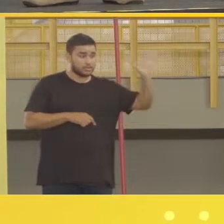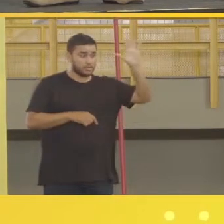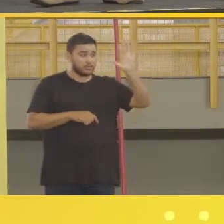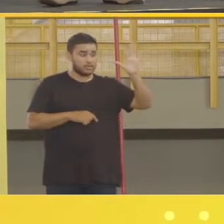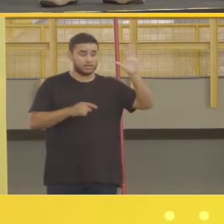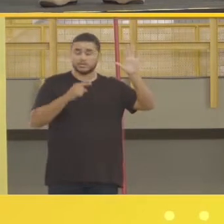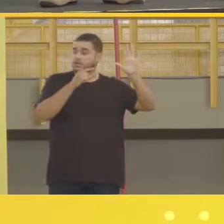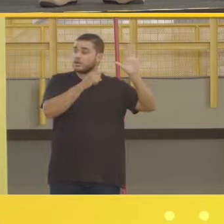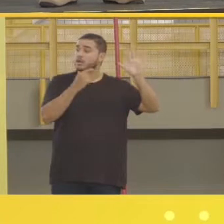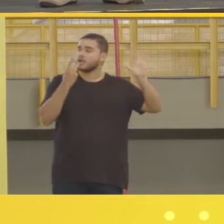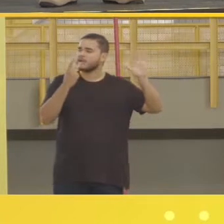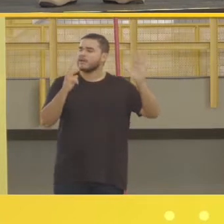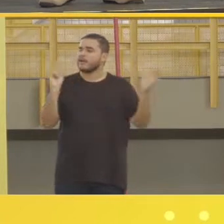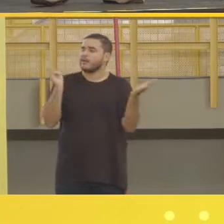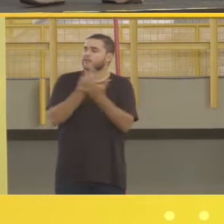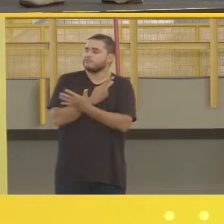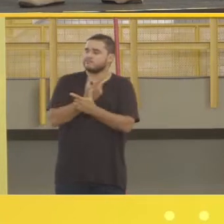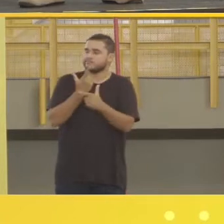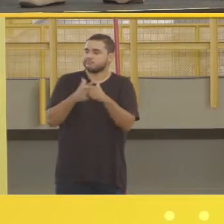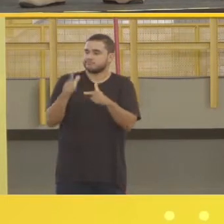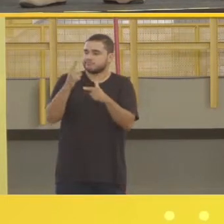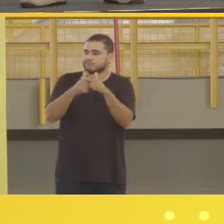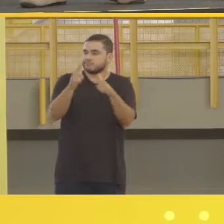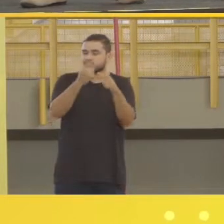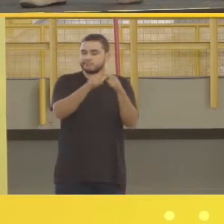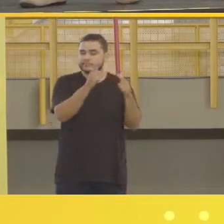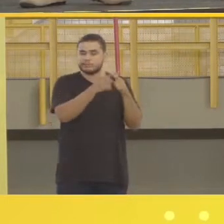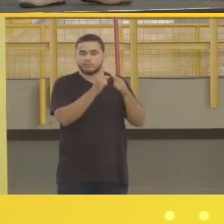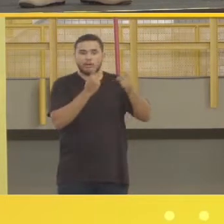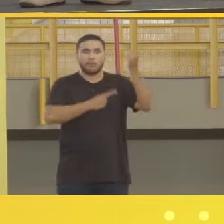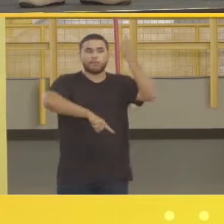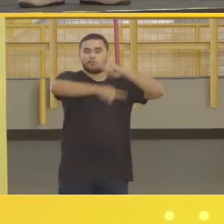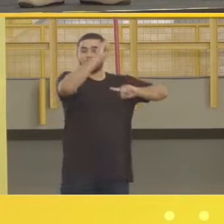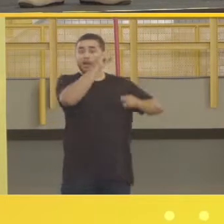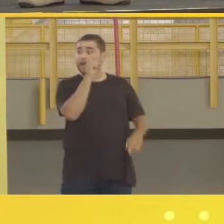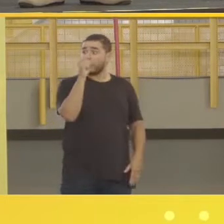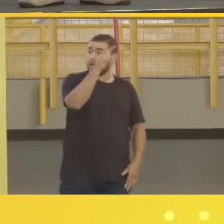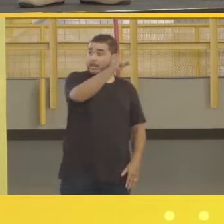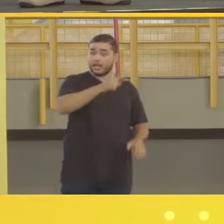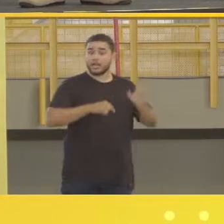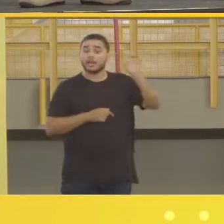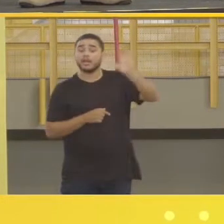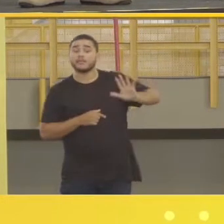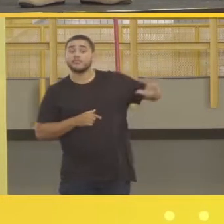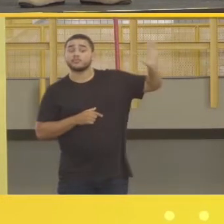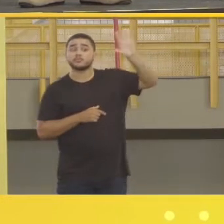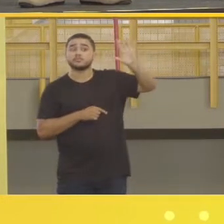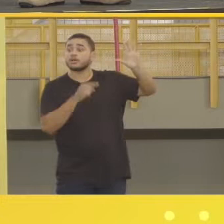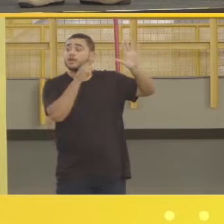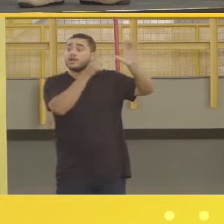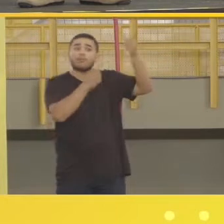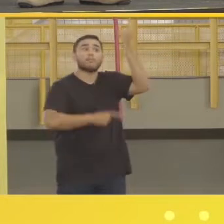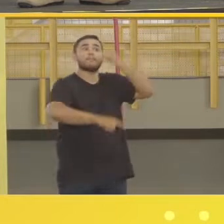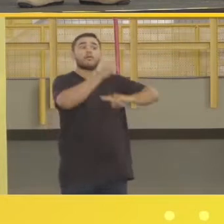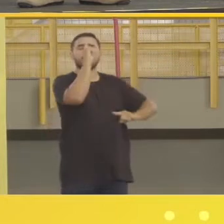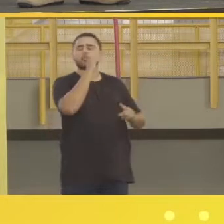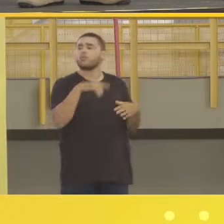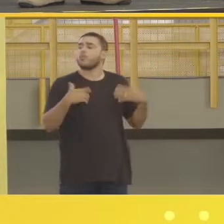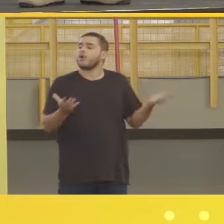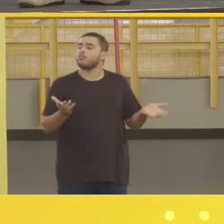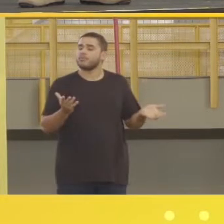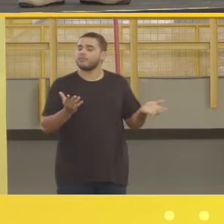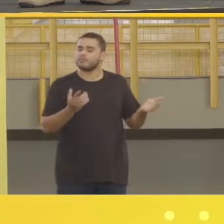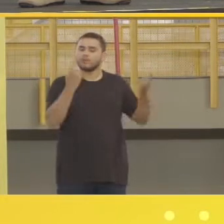uma ressaca de uma grande revolução. Eu não vou dar dica, mas todos vocês